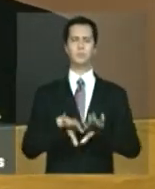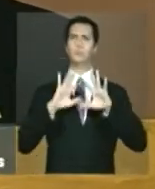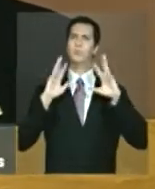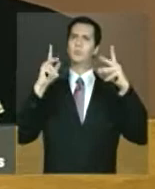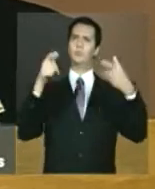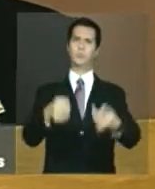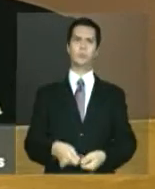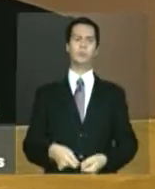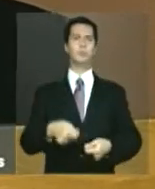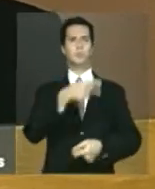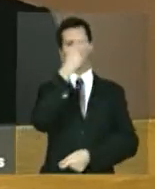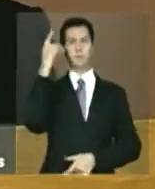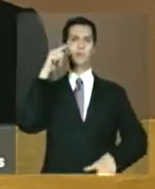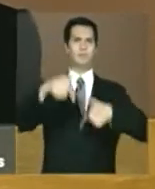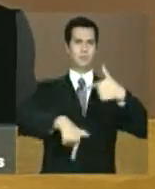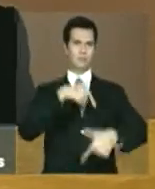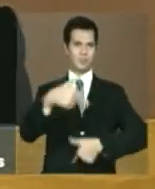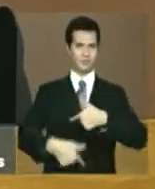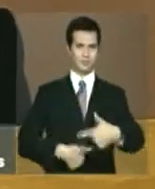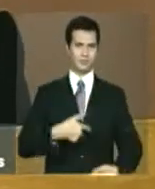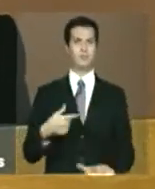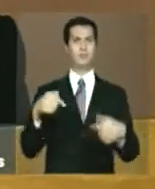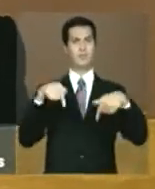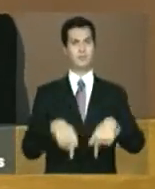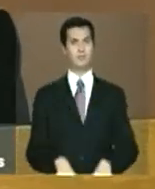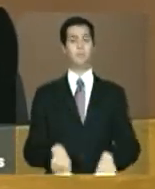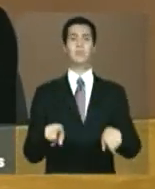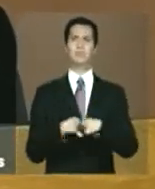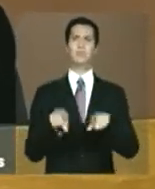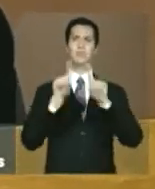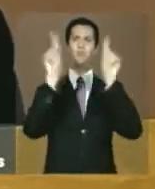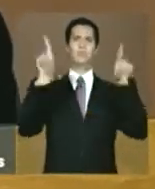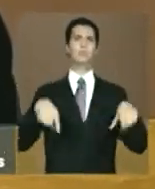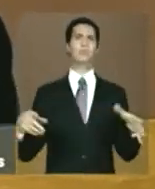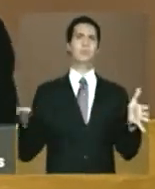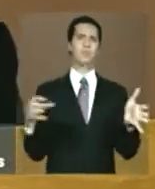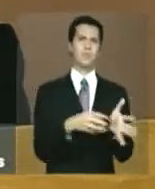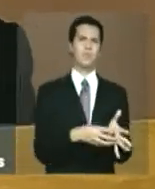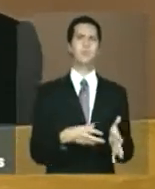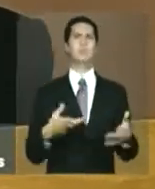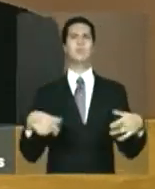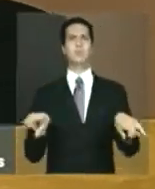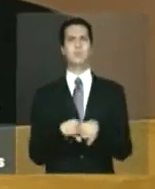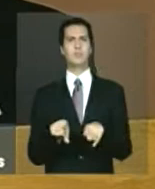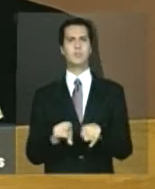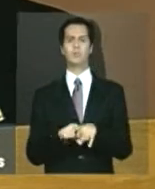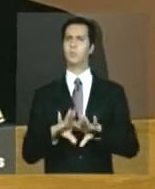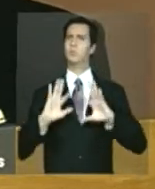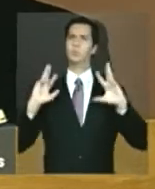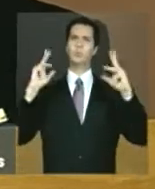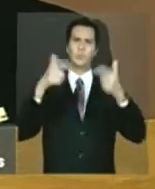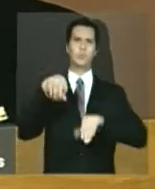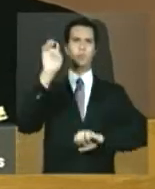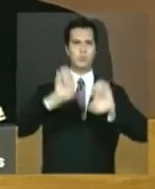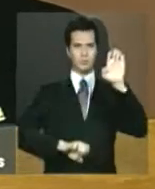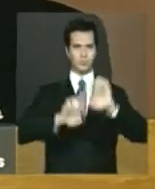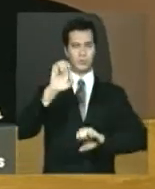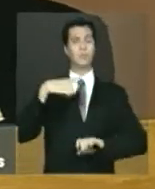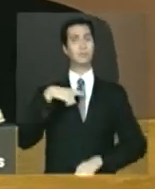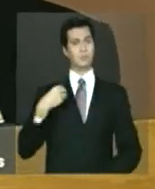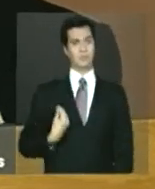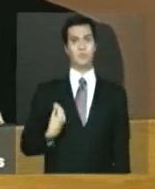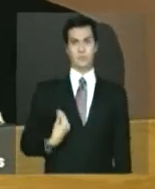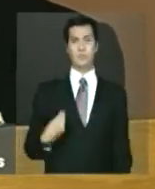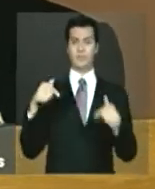todas trabalhadores e trabalhadoras funcionários e funcionárias de todas as empresas aqui